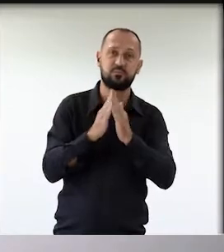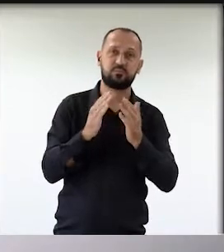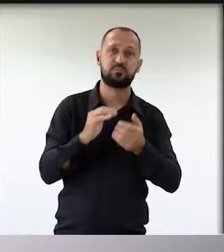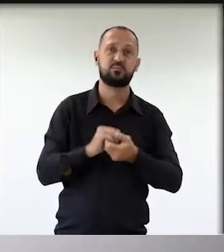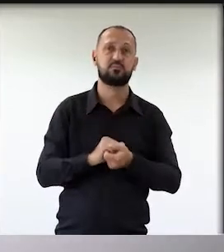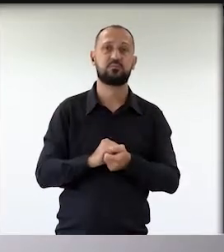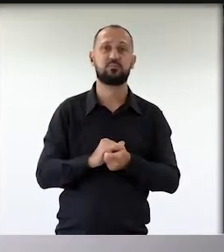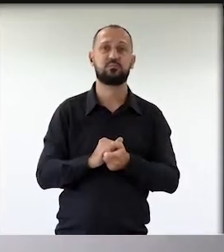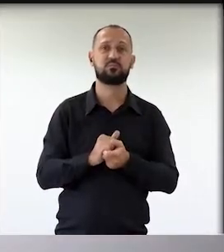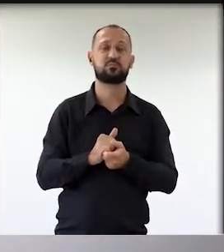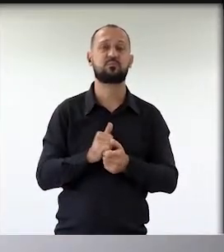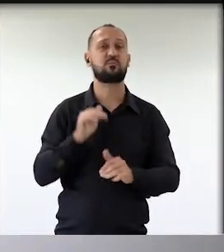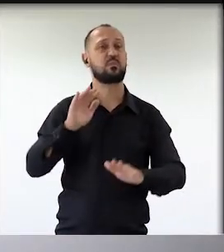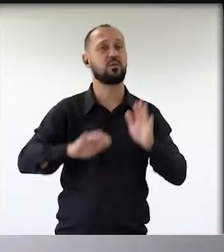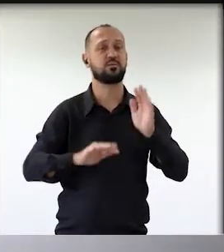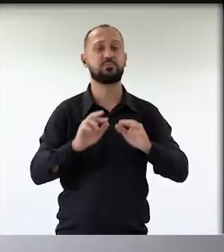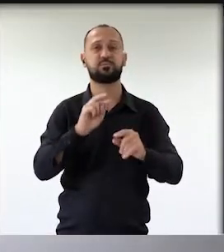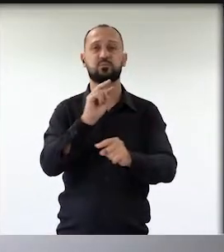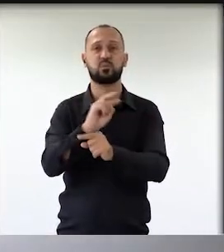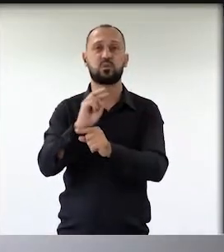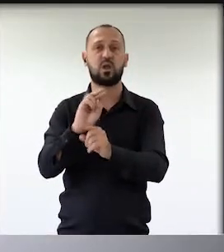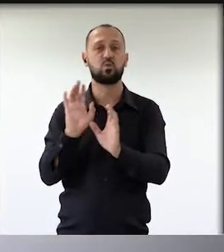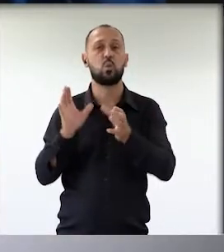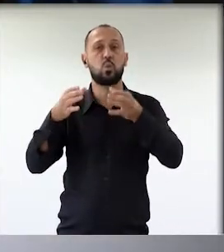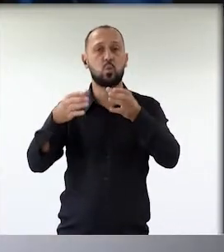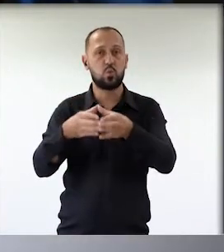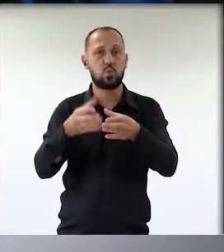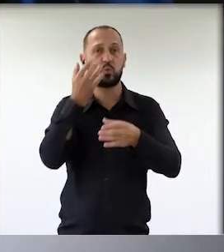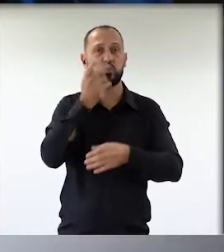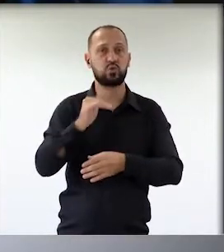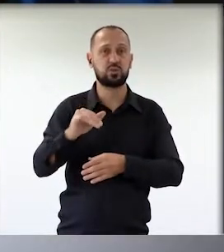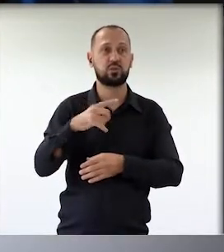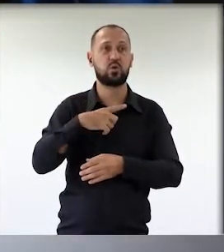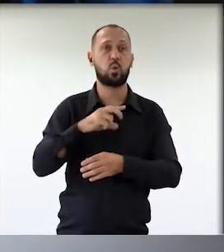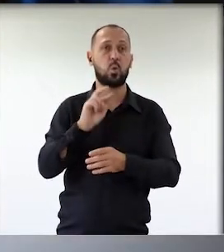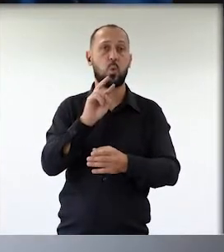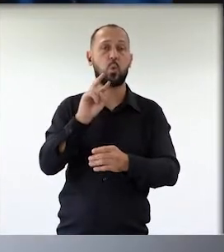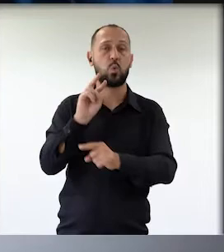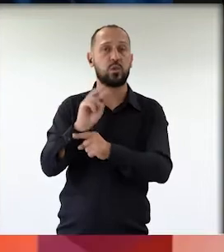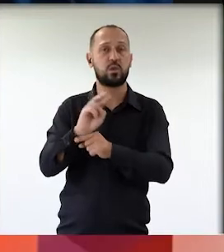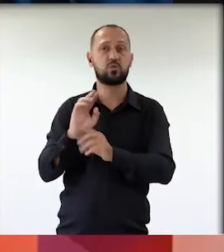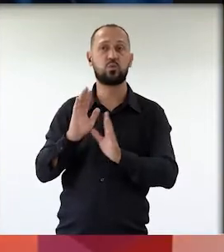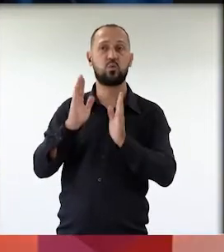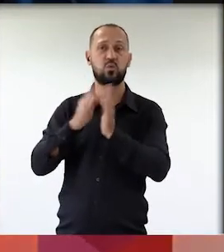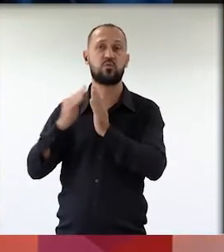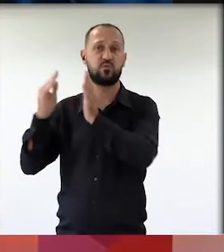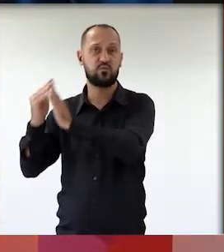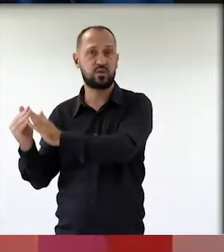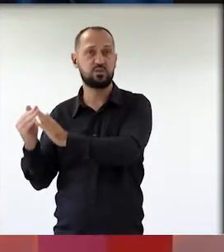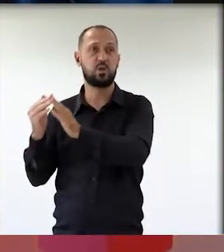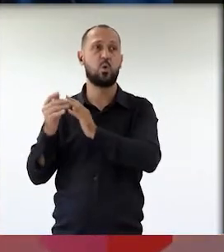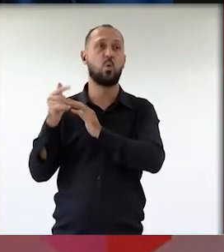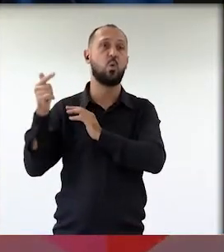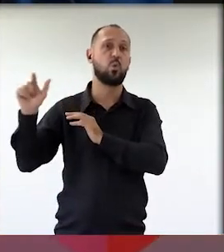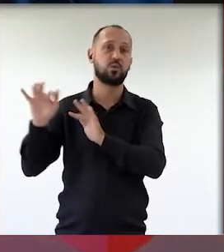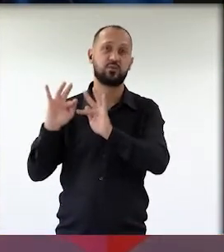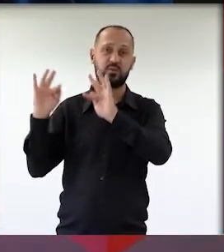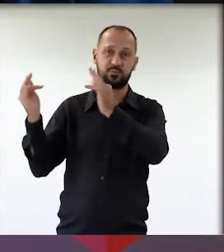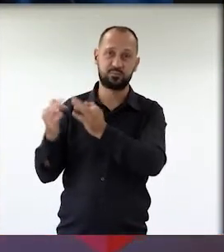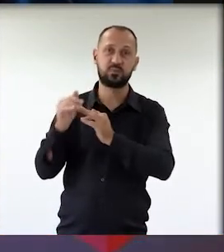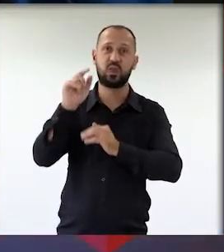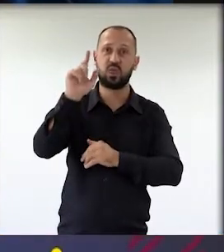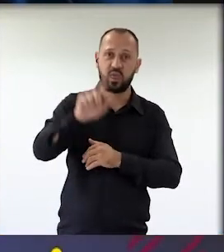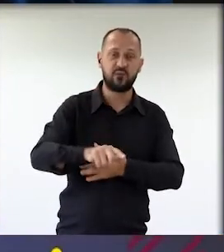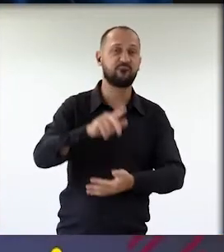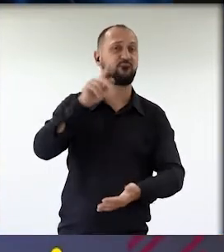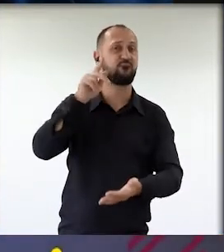da casa, muitas vezes até por cuidar de grupos de crianças envolvendo vizinhos ou outros